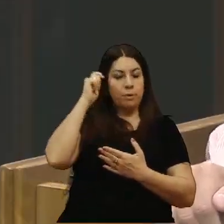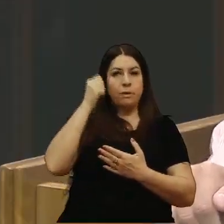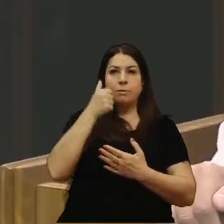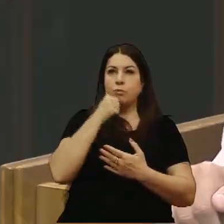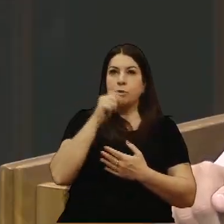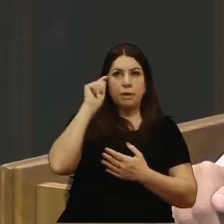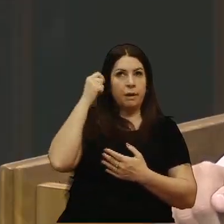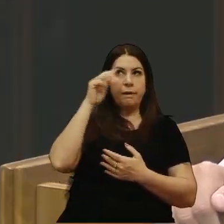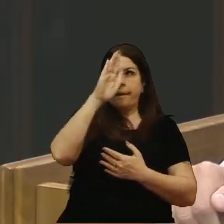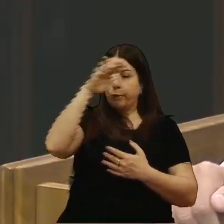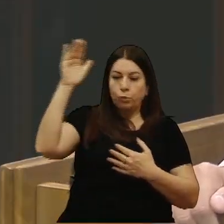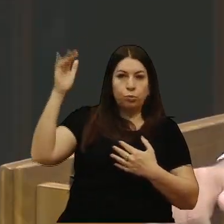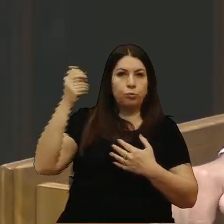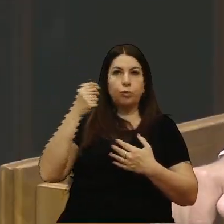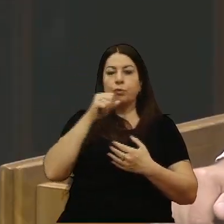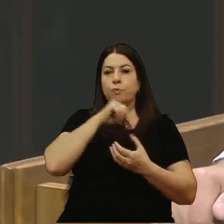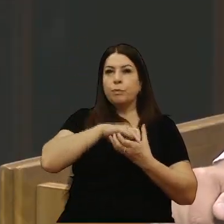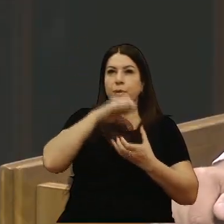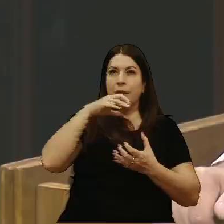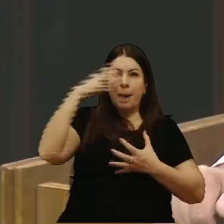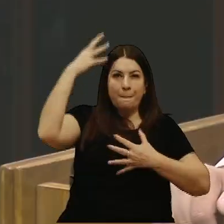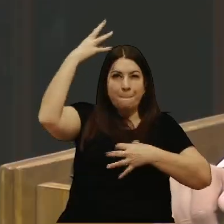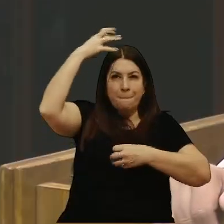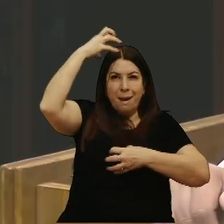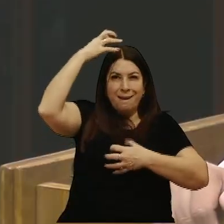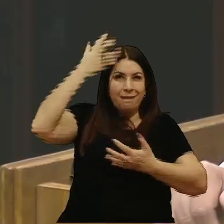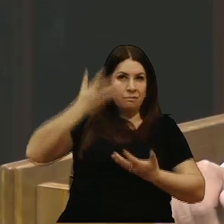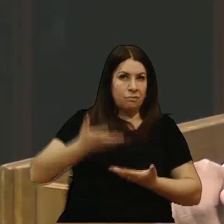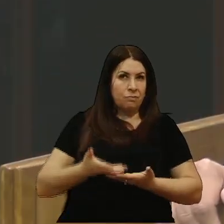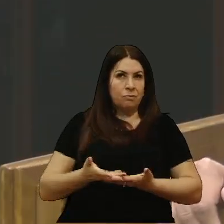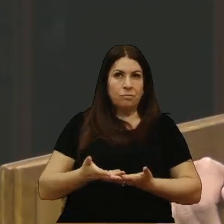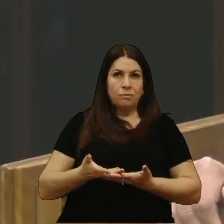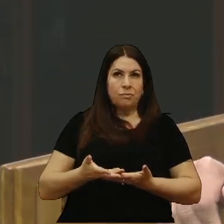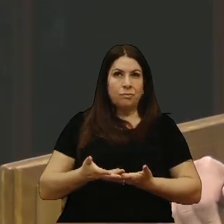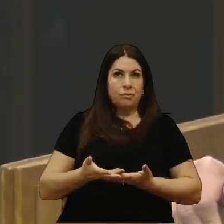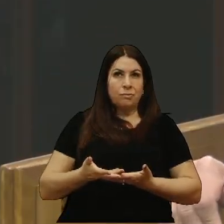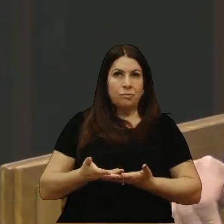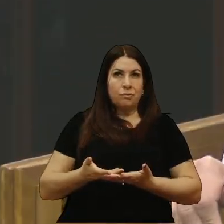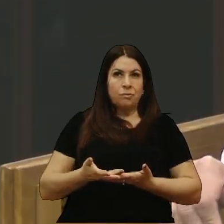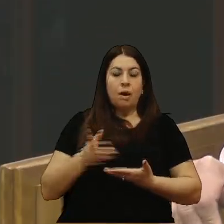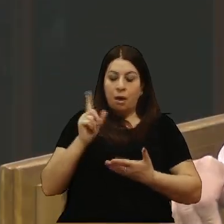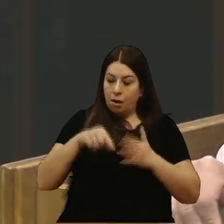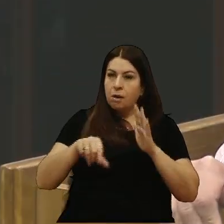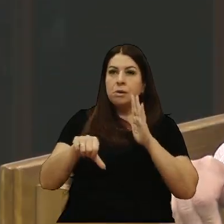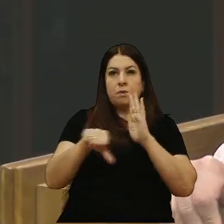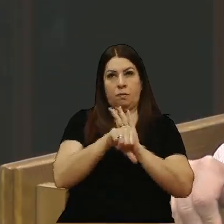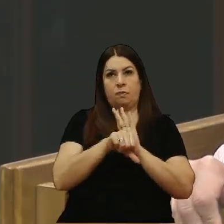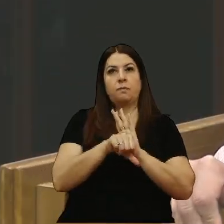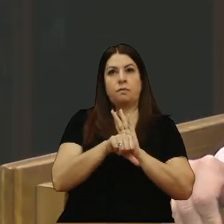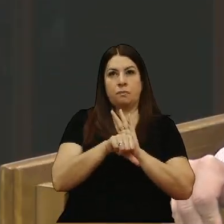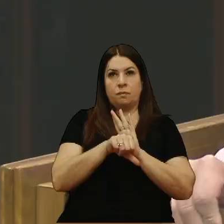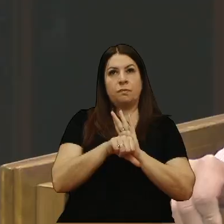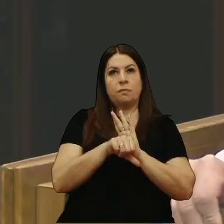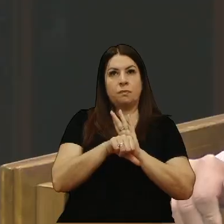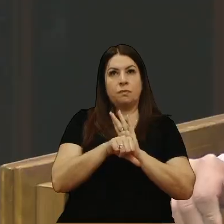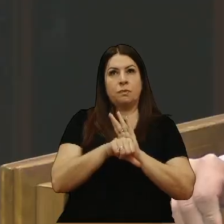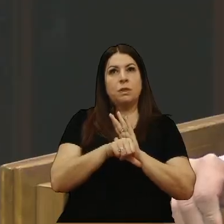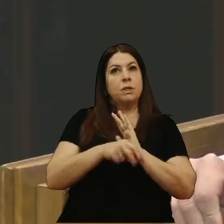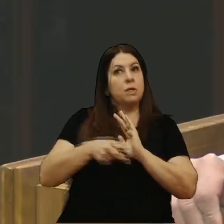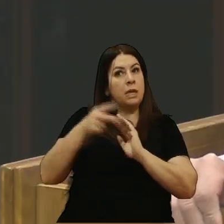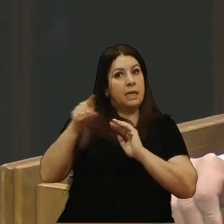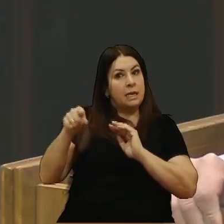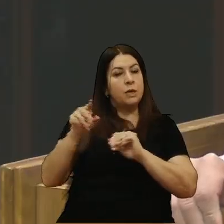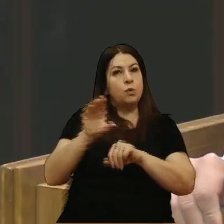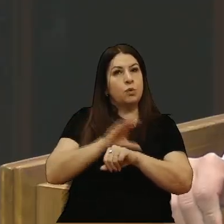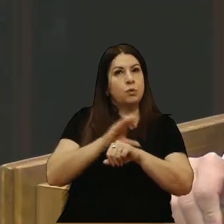negra, adulto ou idoso, de macaco, é crime. E, segundo a nossa